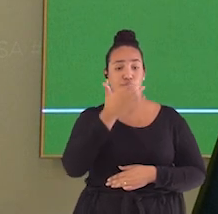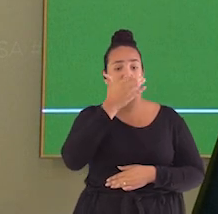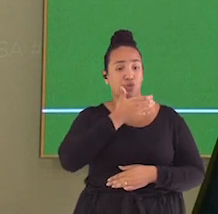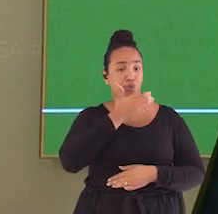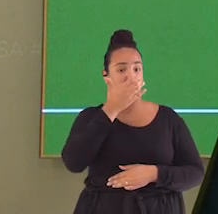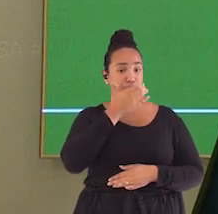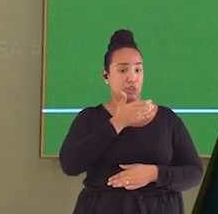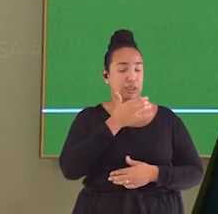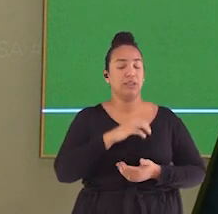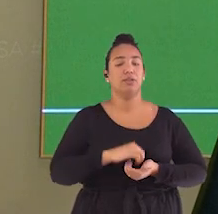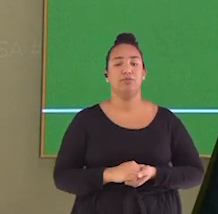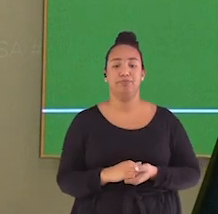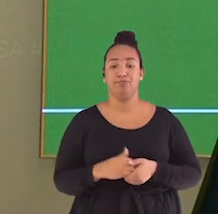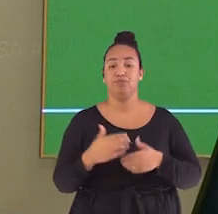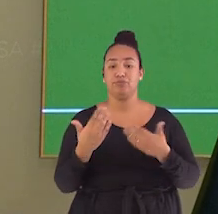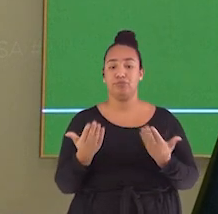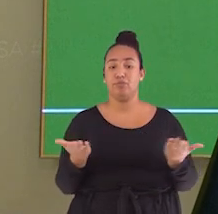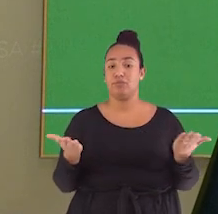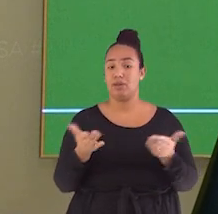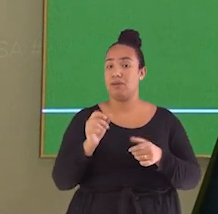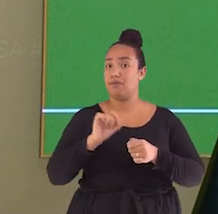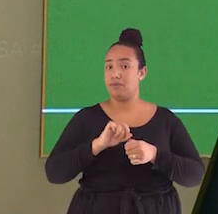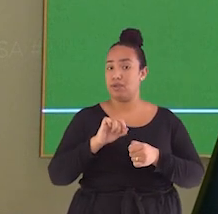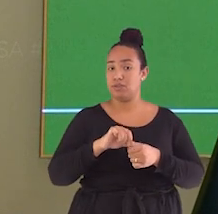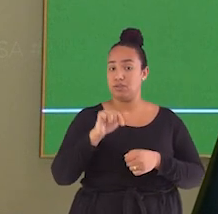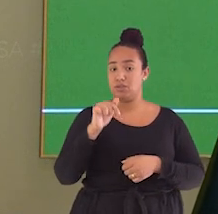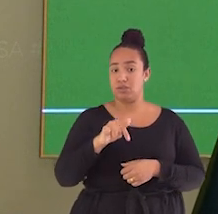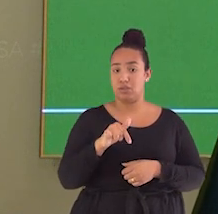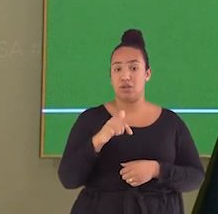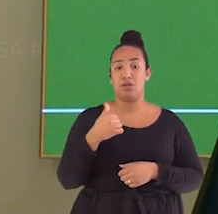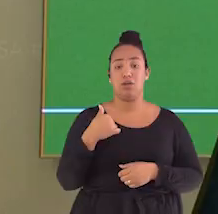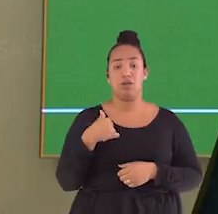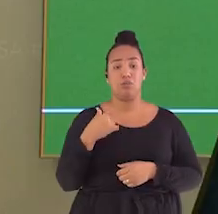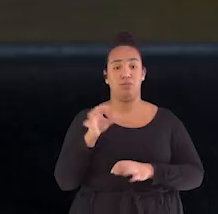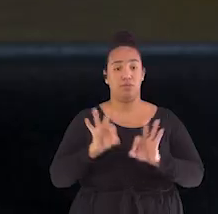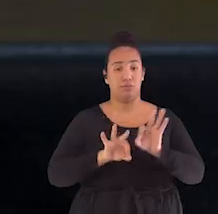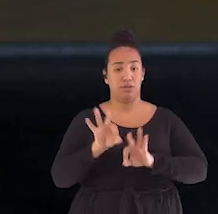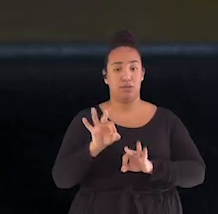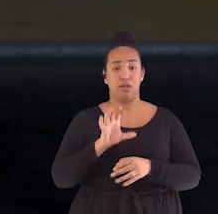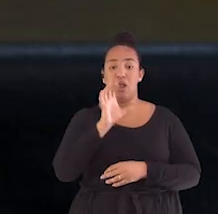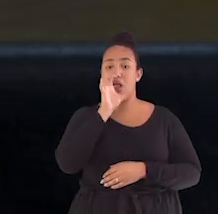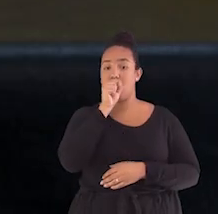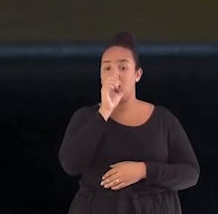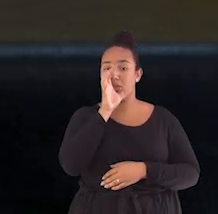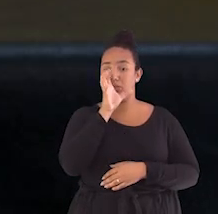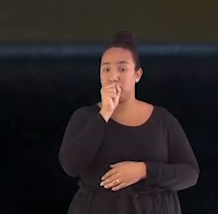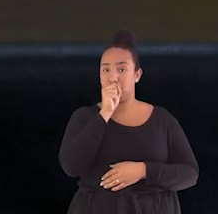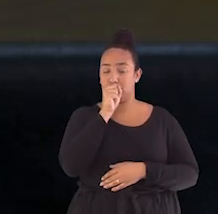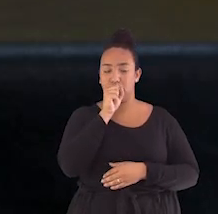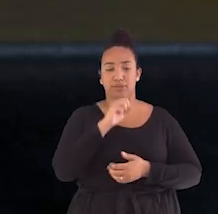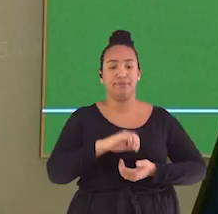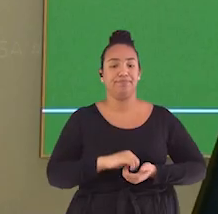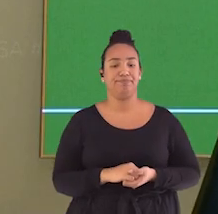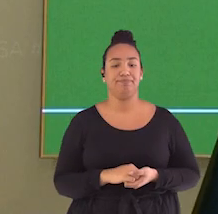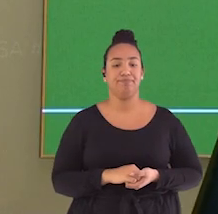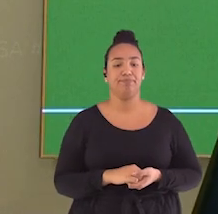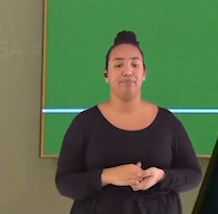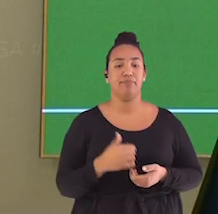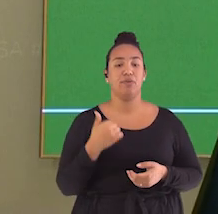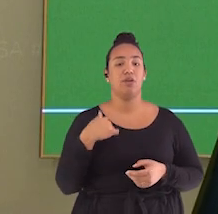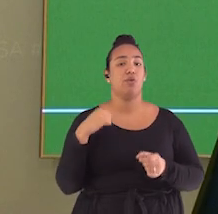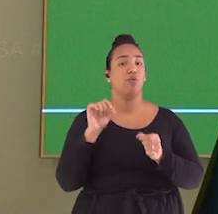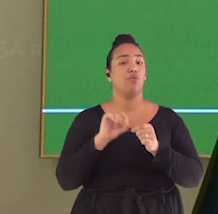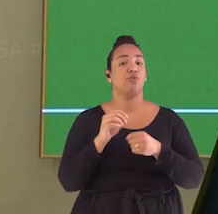ok? Então, para fazer o nosso chup-chup, eu trouxe laranjas, tá? E como